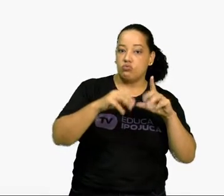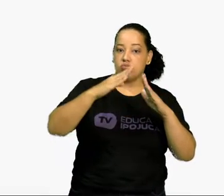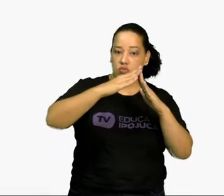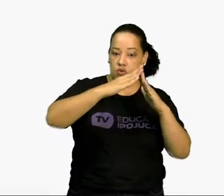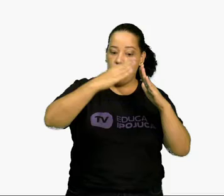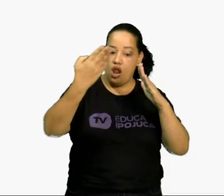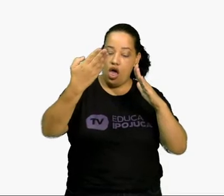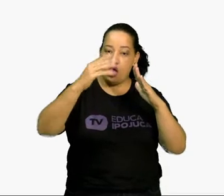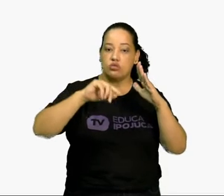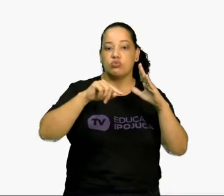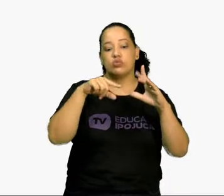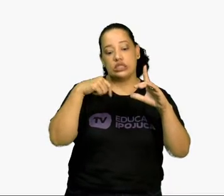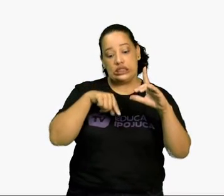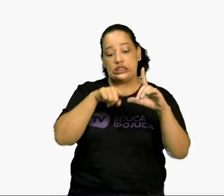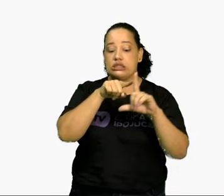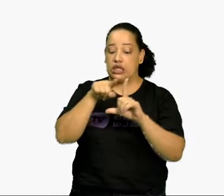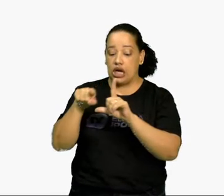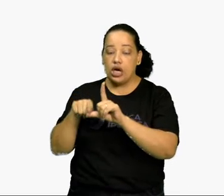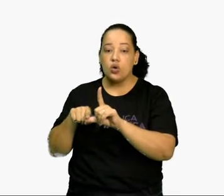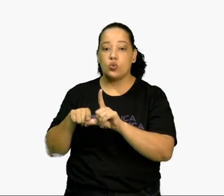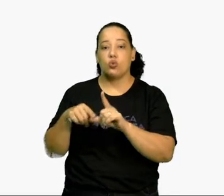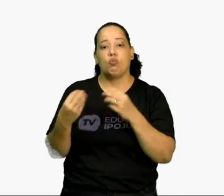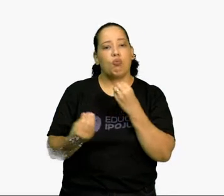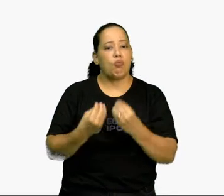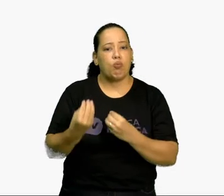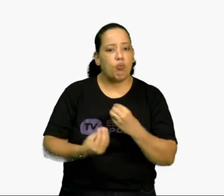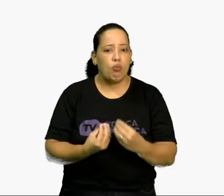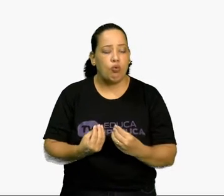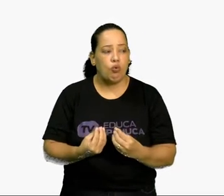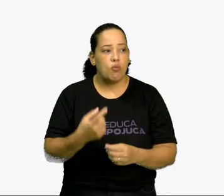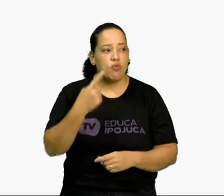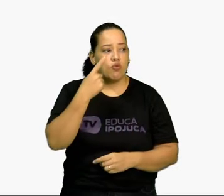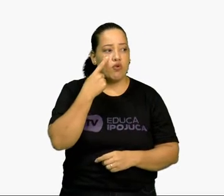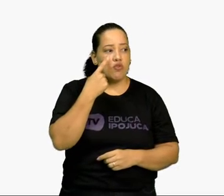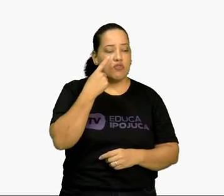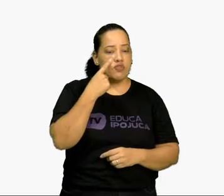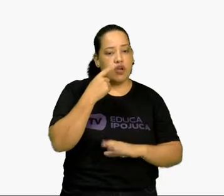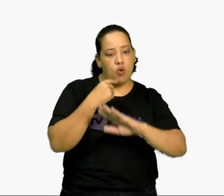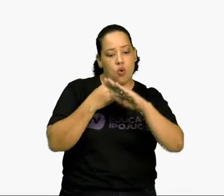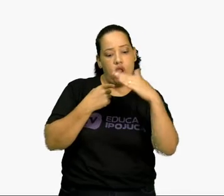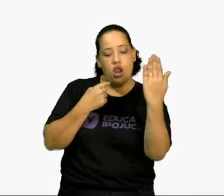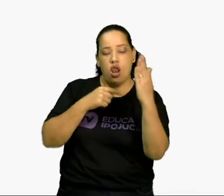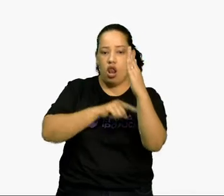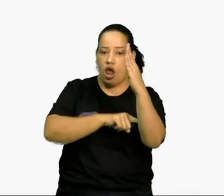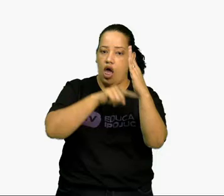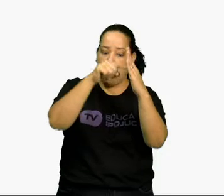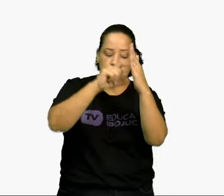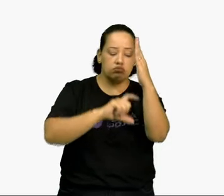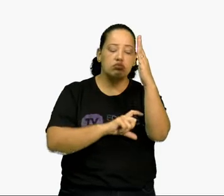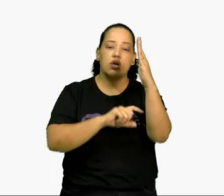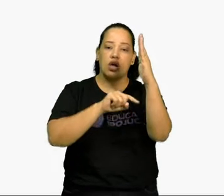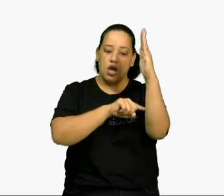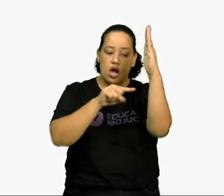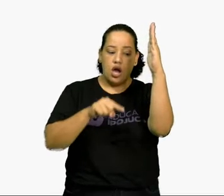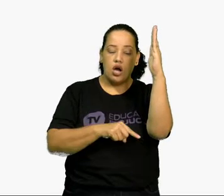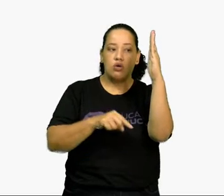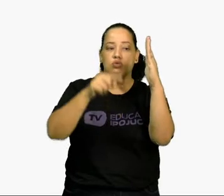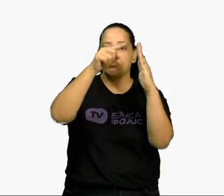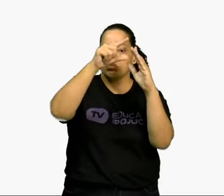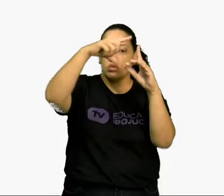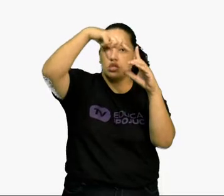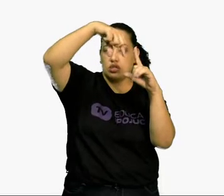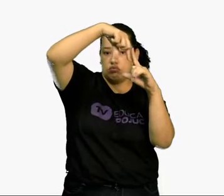Note que agora um lado vai ficar no meio entre dois ângulos. Vamos lá, conferir. Veja aqui, o